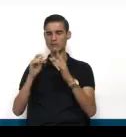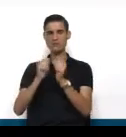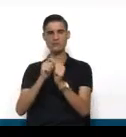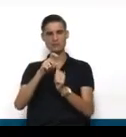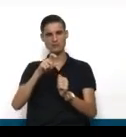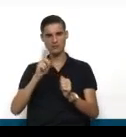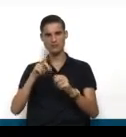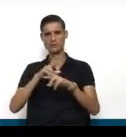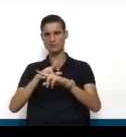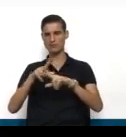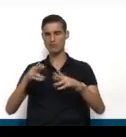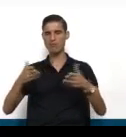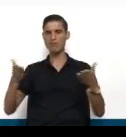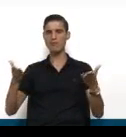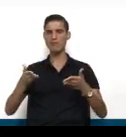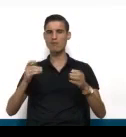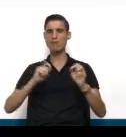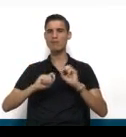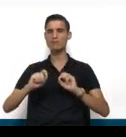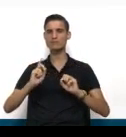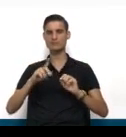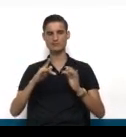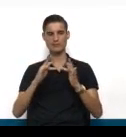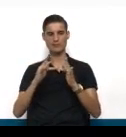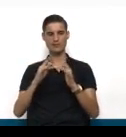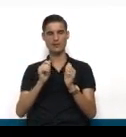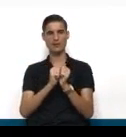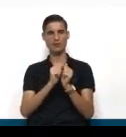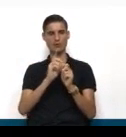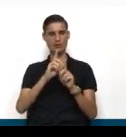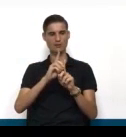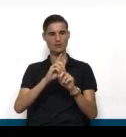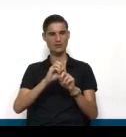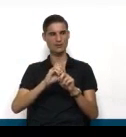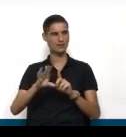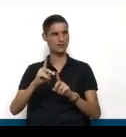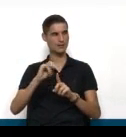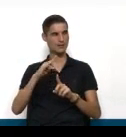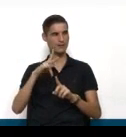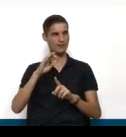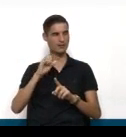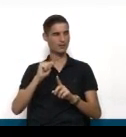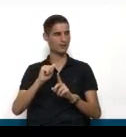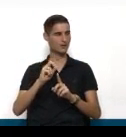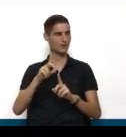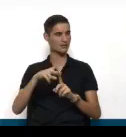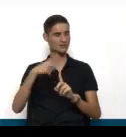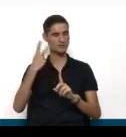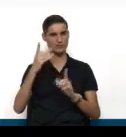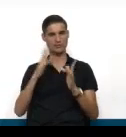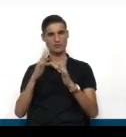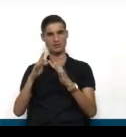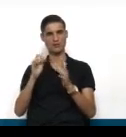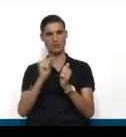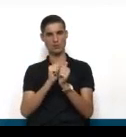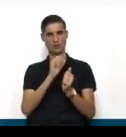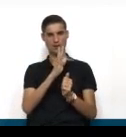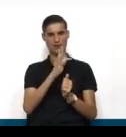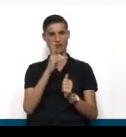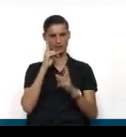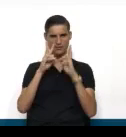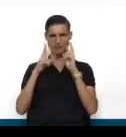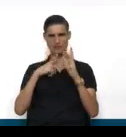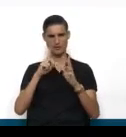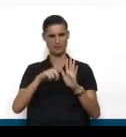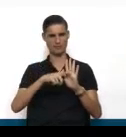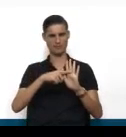ser igual agora a uma derivada segunda em relação ao t. Então, repare que aqui nós tínhamos uma